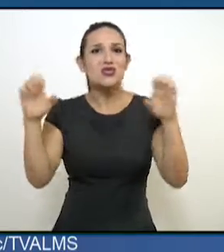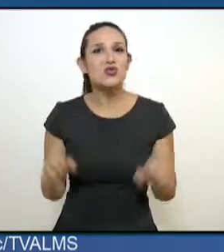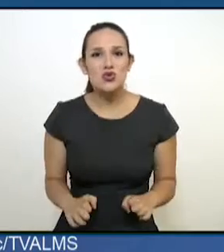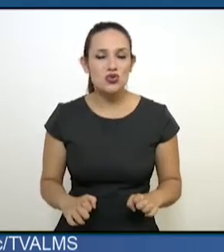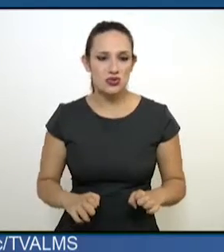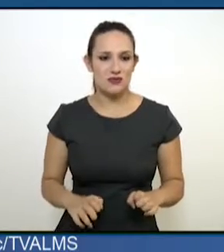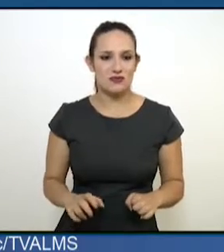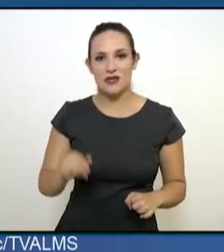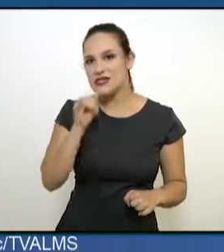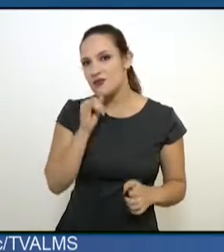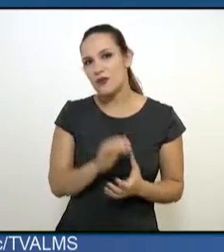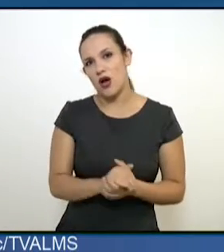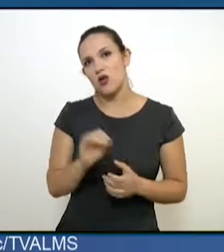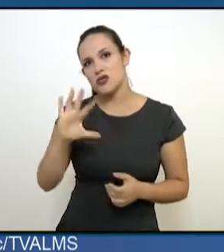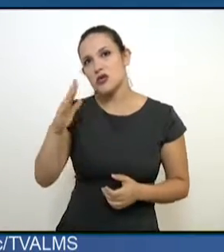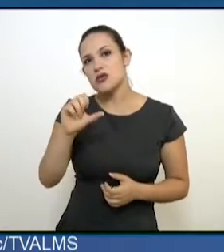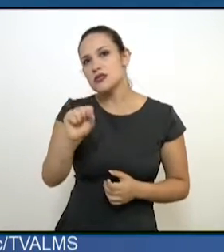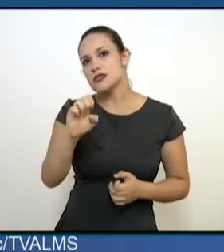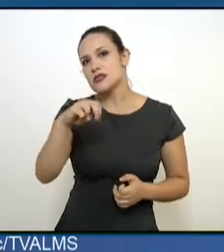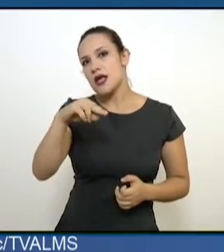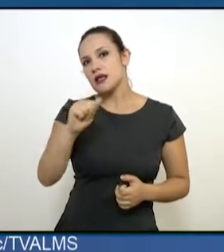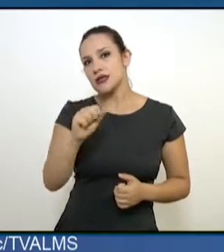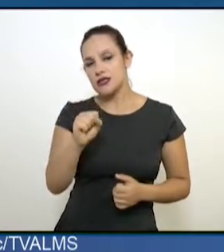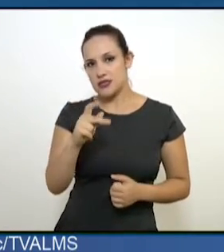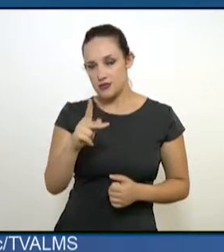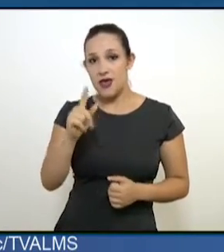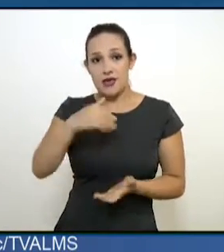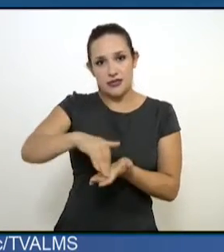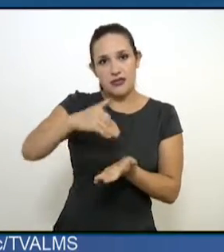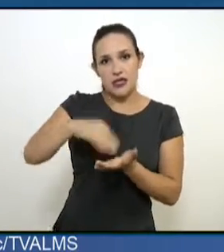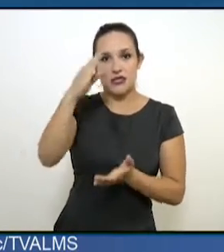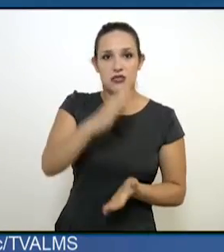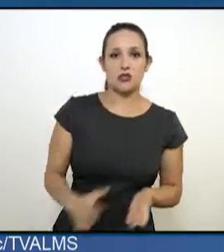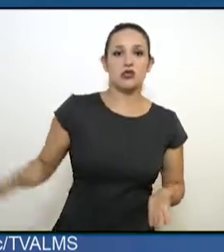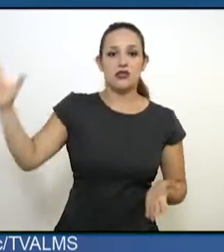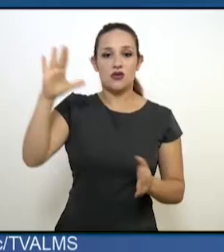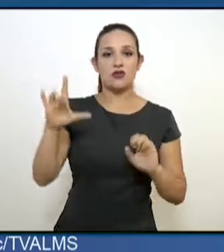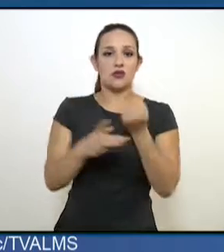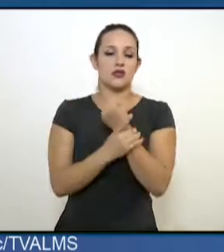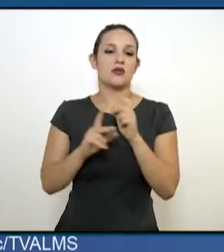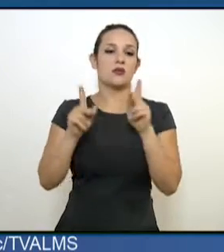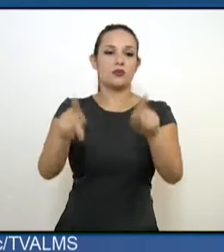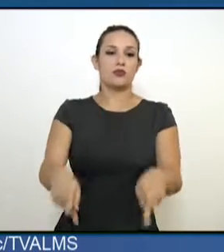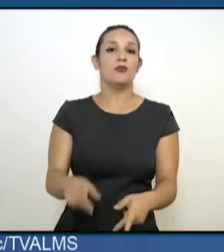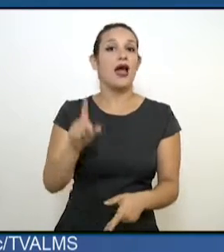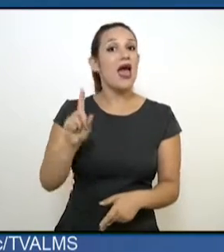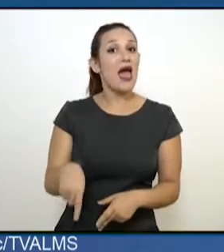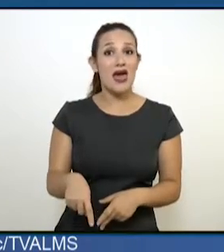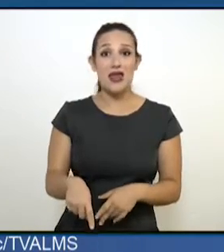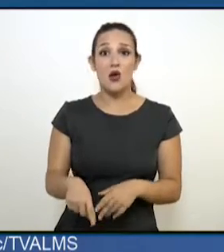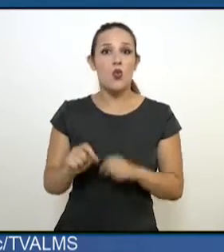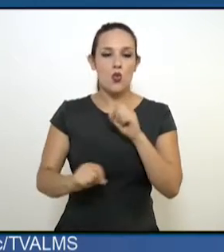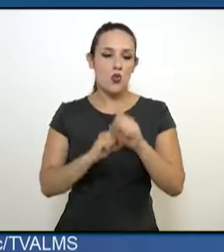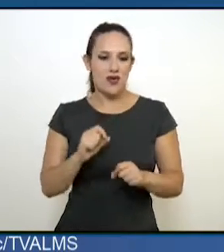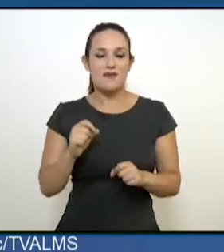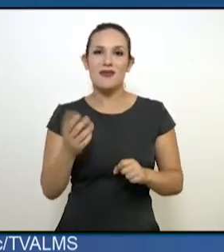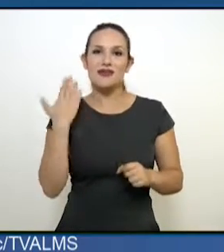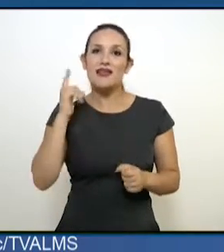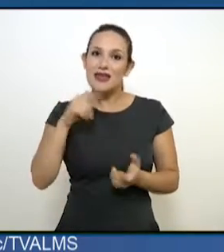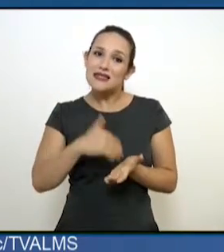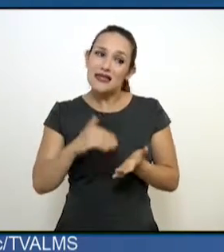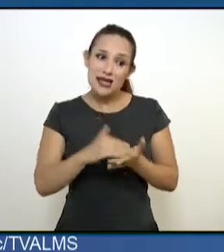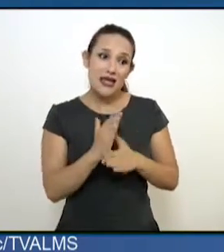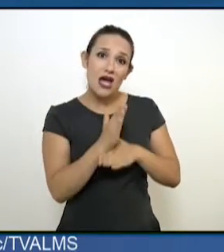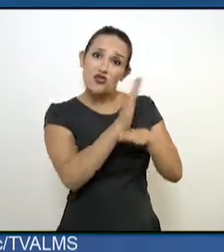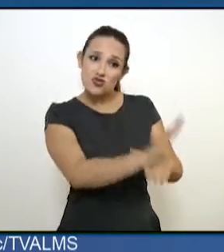deram para a Senasp. A Secretaria Nacional de Segurança Pública era o braço do Ministério da Justiça, responsável pela segurança